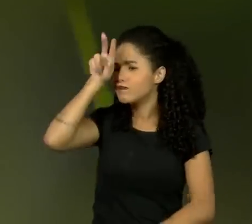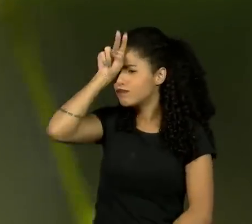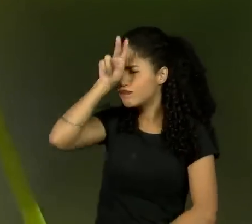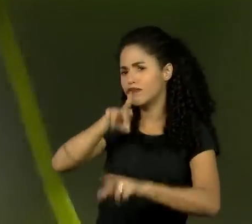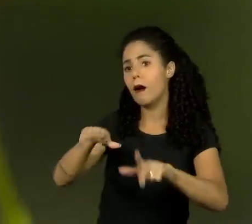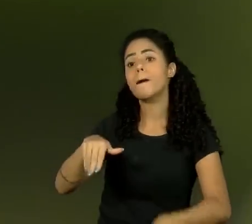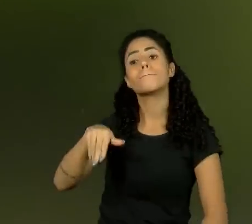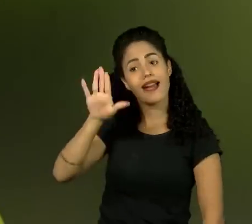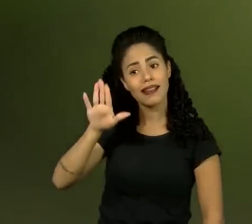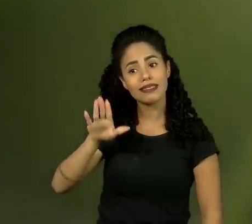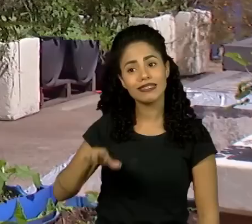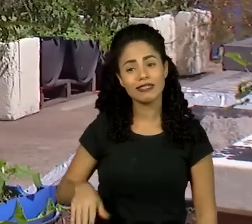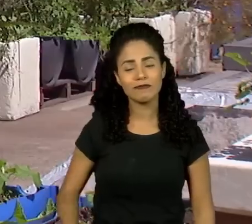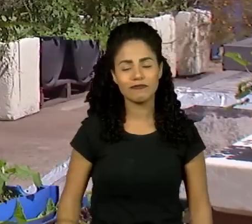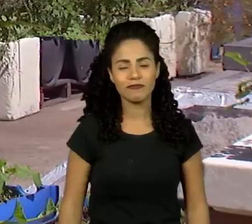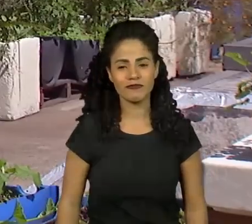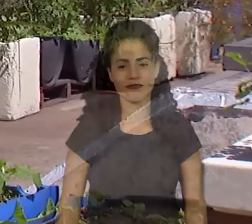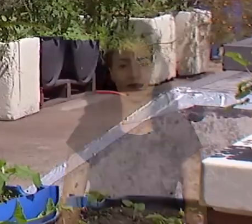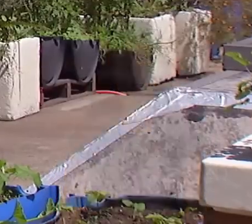trazendo.